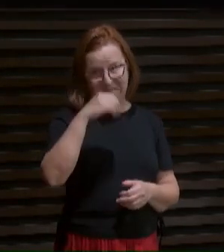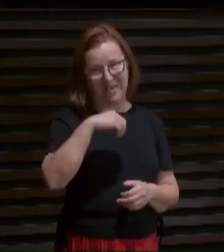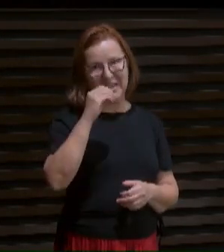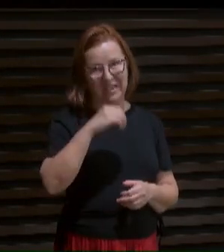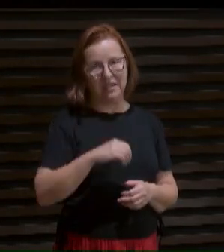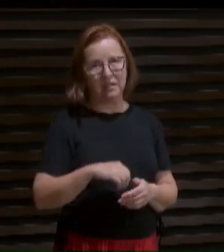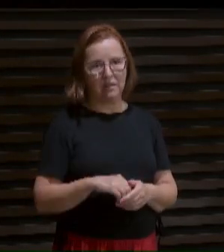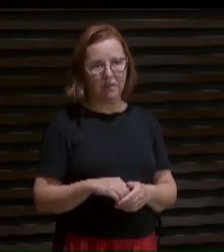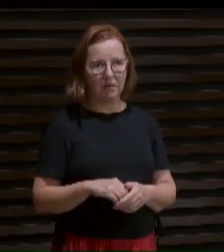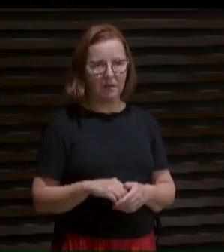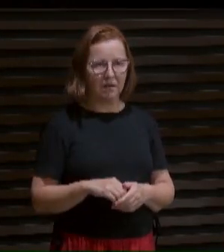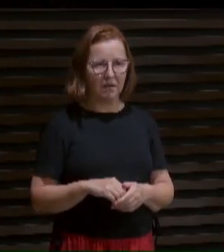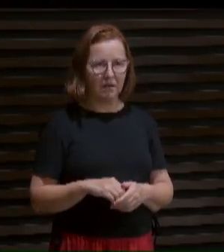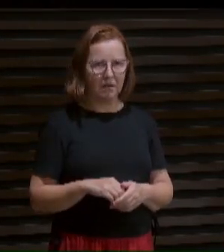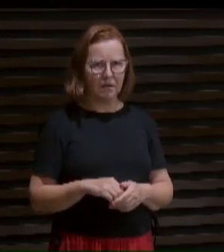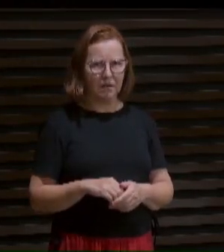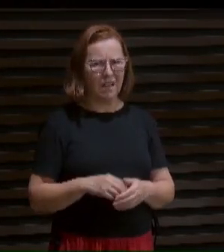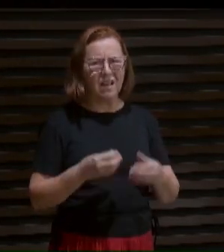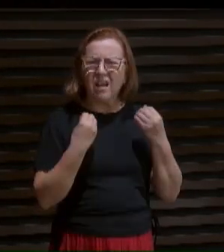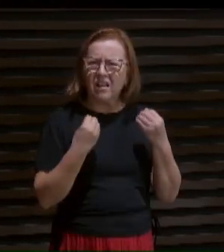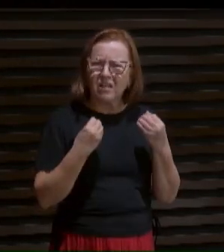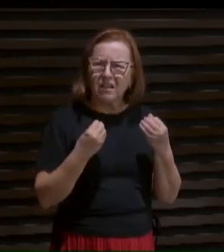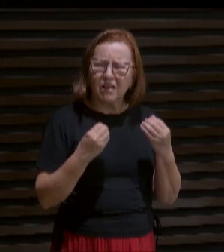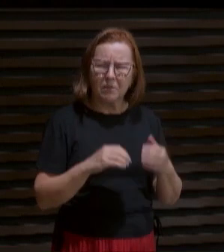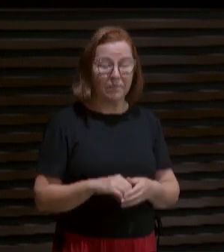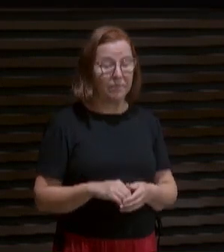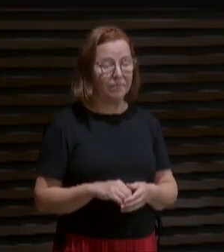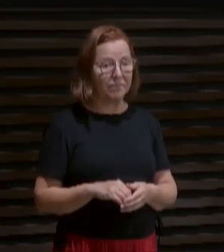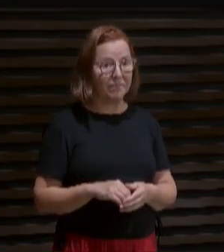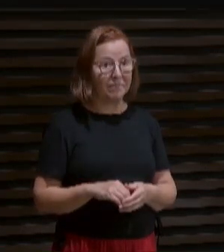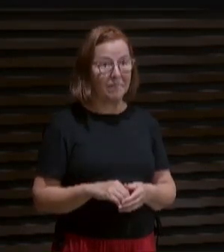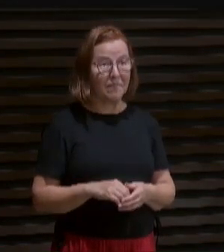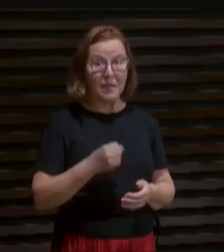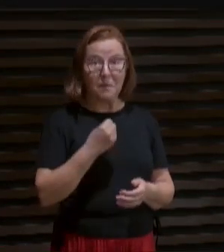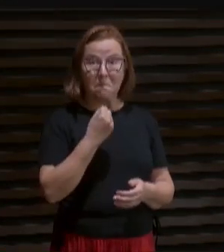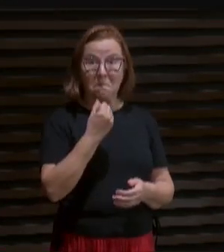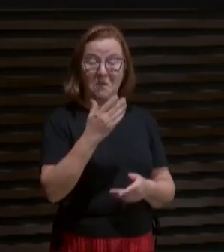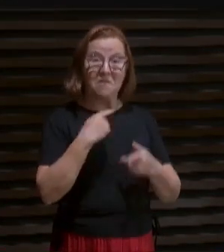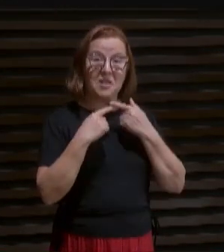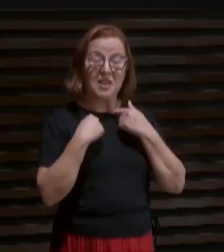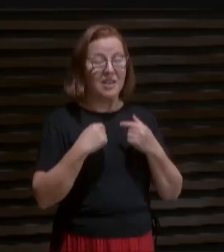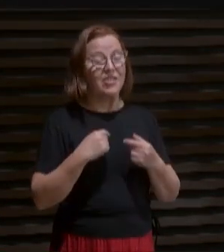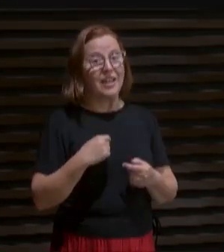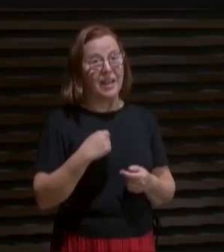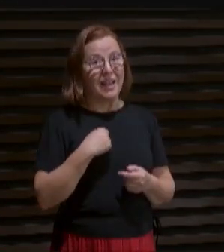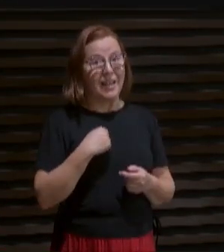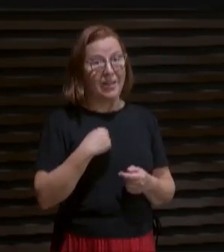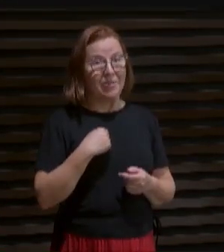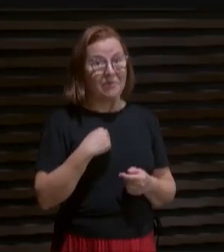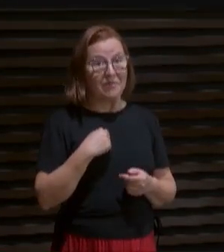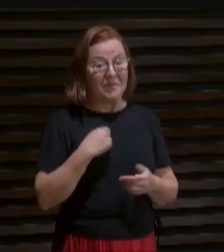Opa! Isso é contrassenso. De boa vontade, pois, mais me gloriarei nas fraquezas, para que